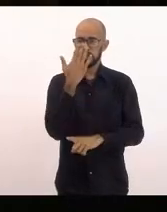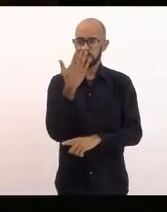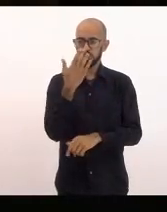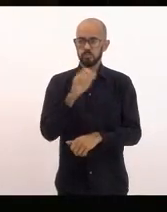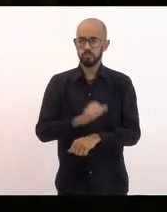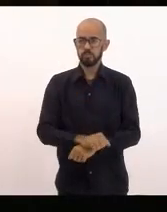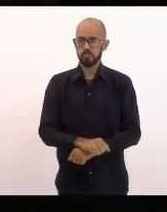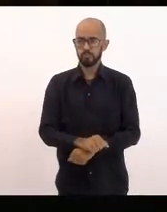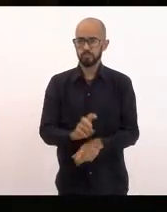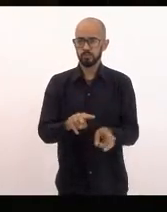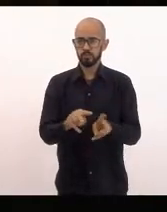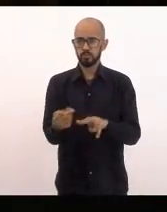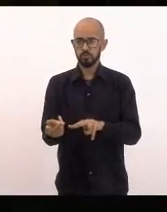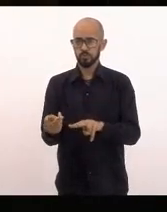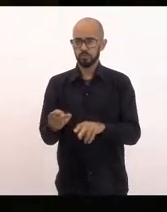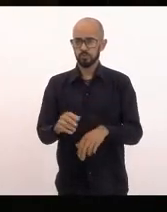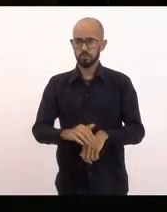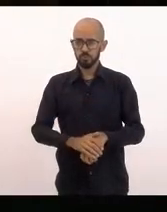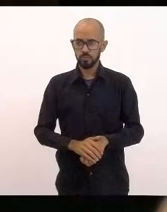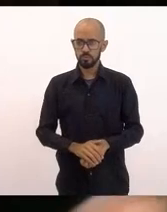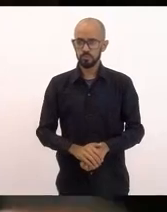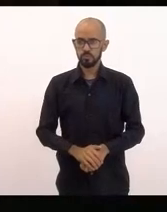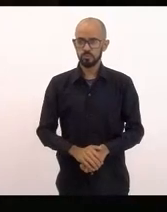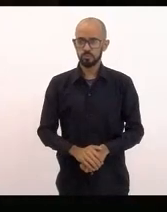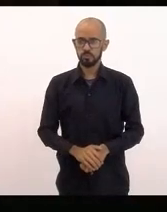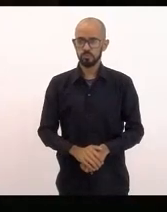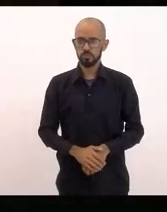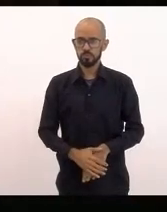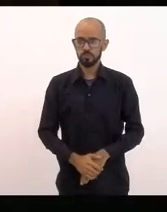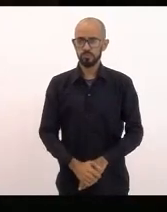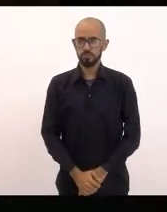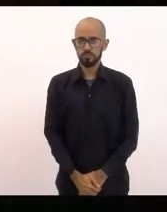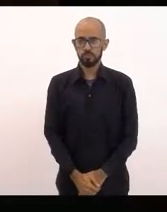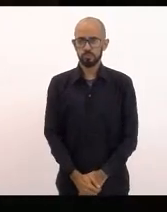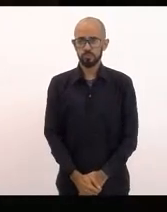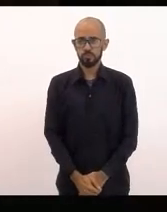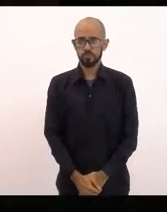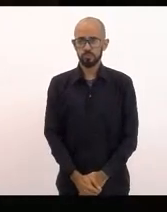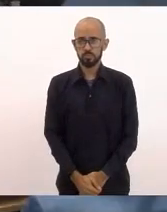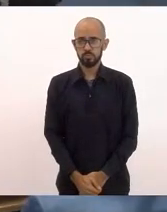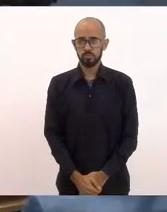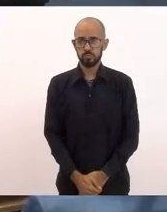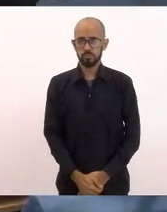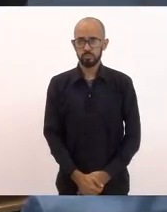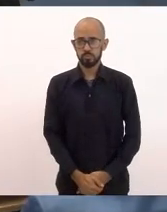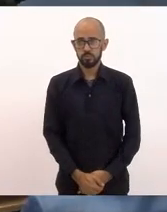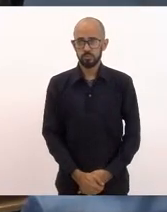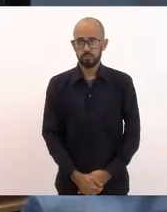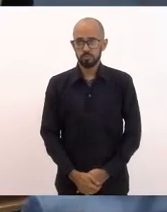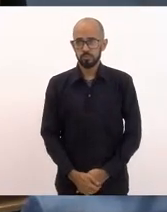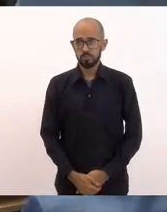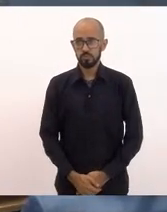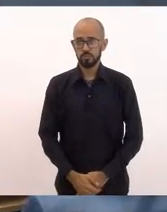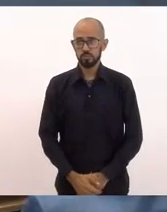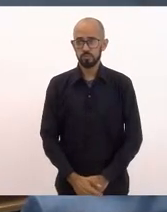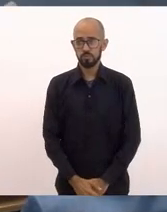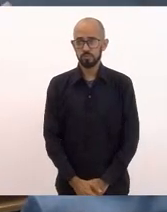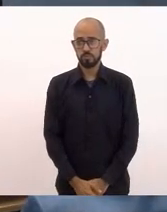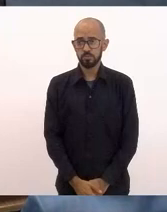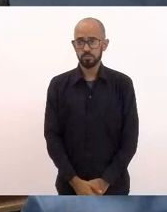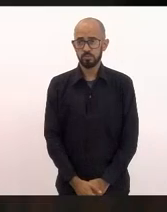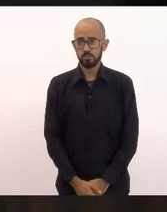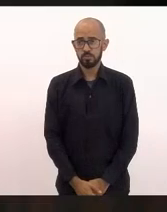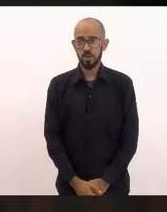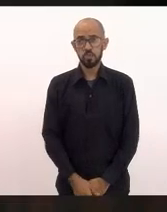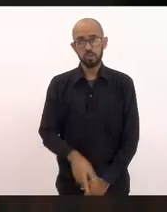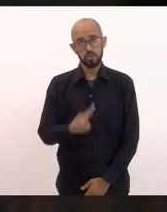O encaminhamento... Senhor presidente, vou pedir... Por favor, Márcio. Senhor presidente. Você está com 2 minutos a